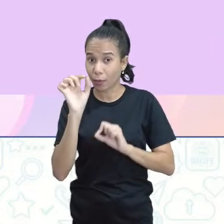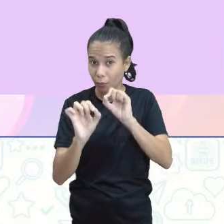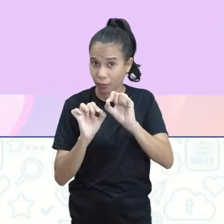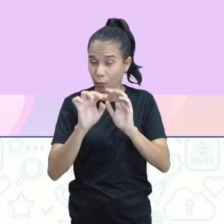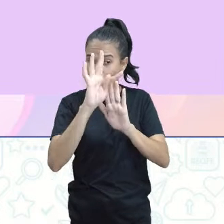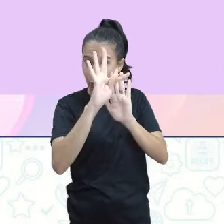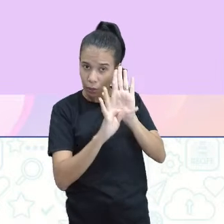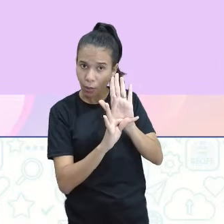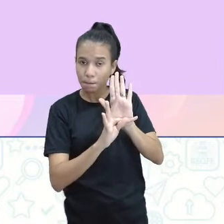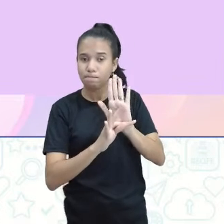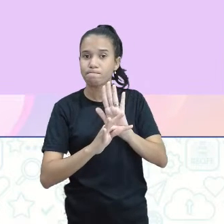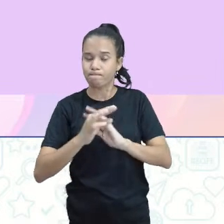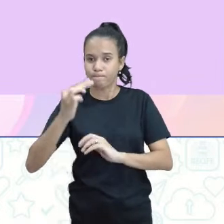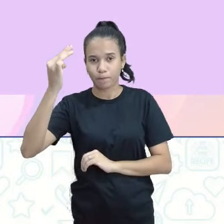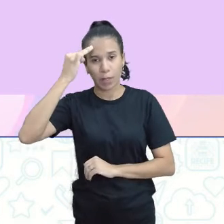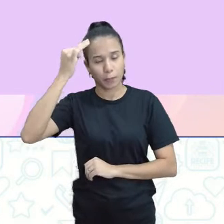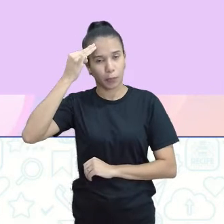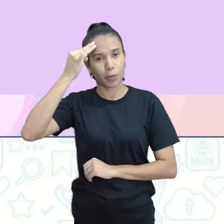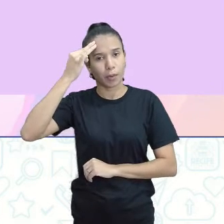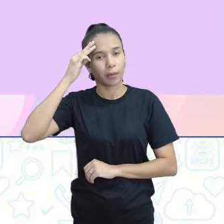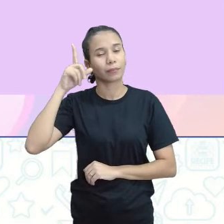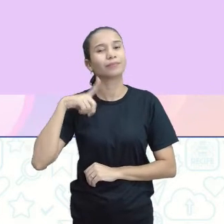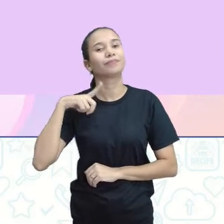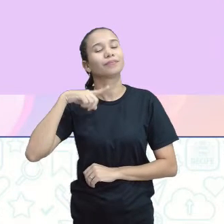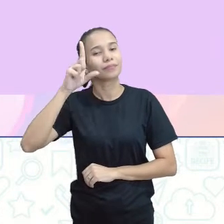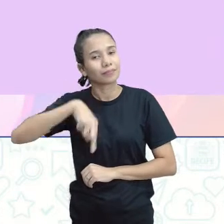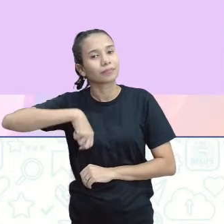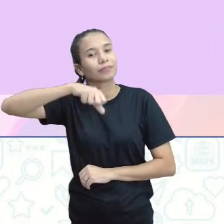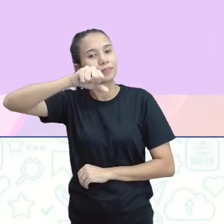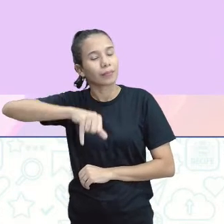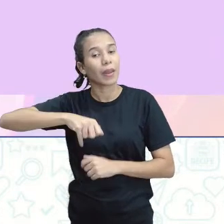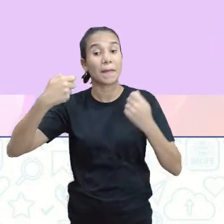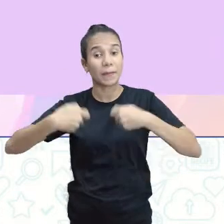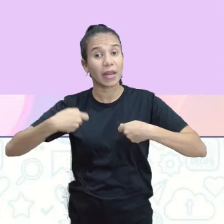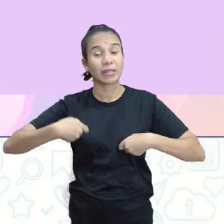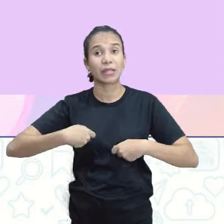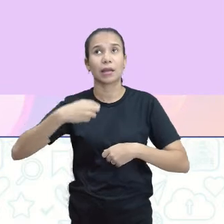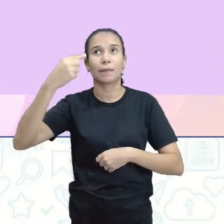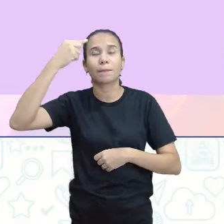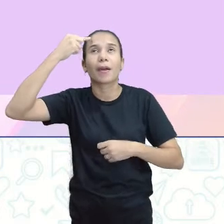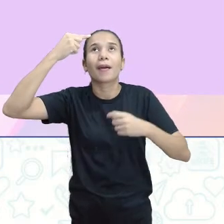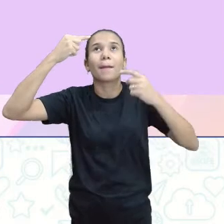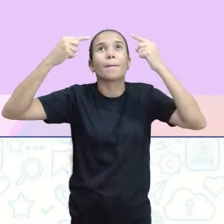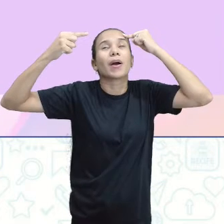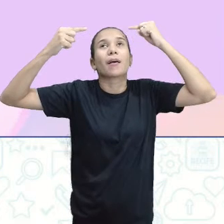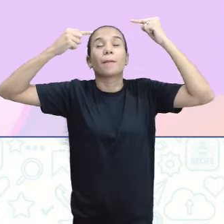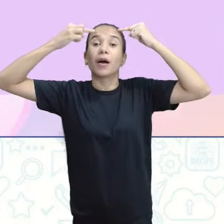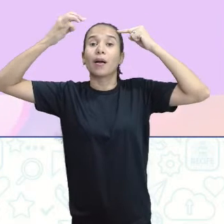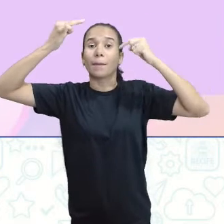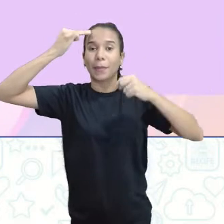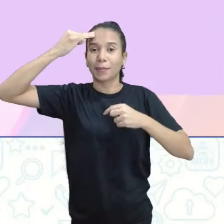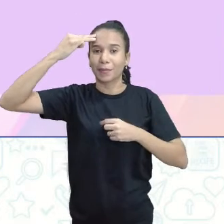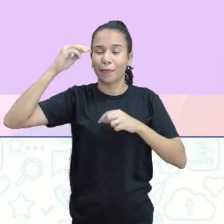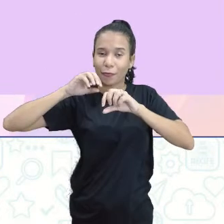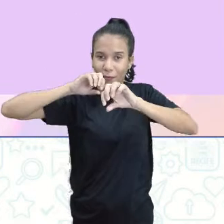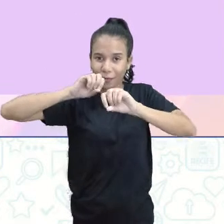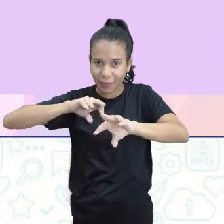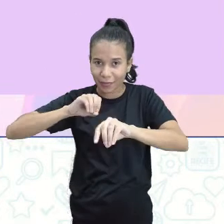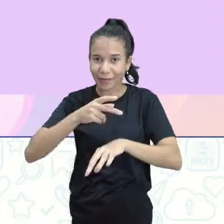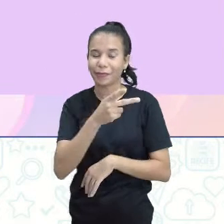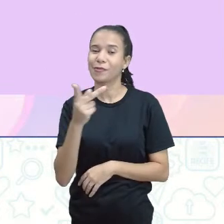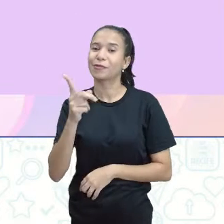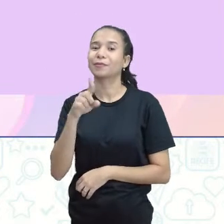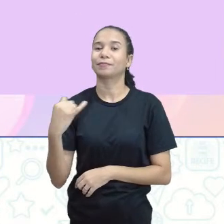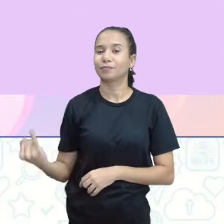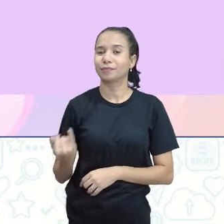texto em memória, e aí é o seguinte, a gente vai ter que produzir memórias, tá? E eu vou ensinar como, mas é importante